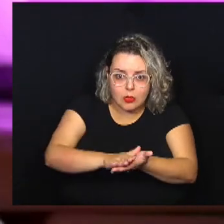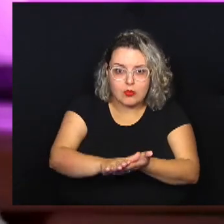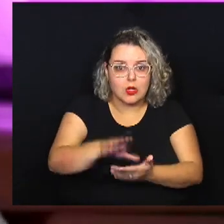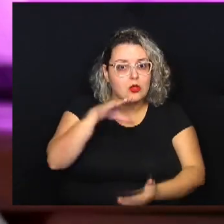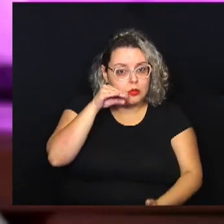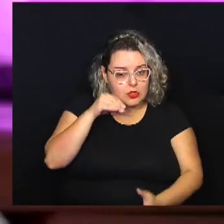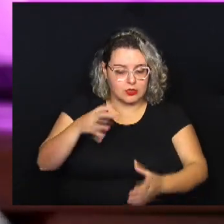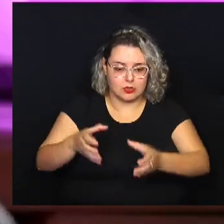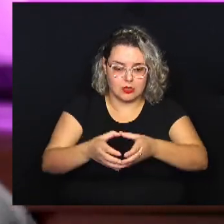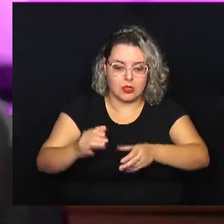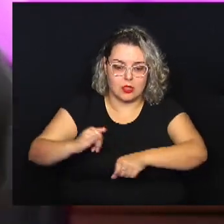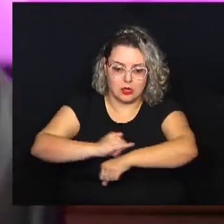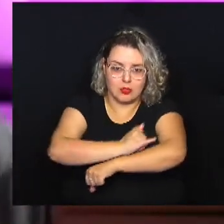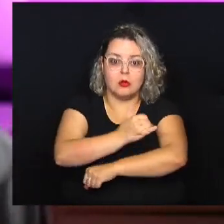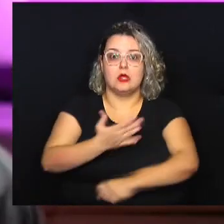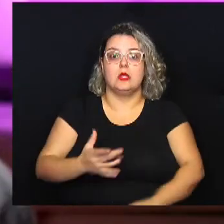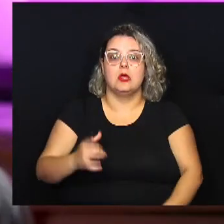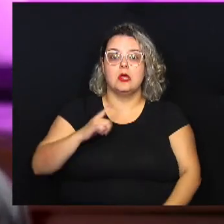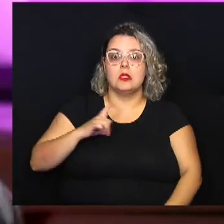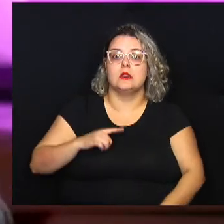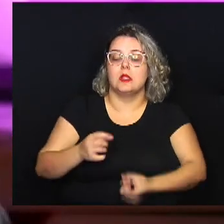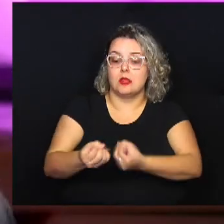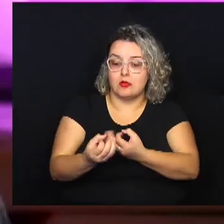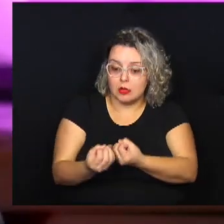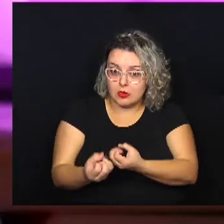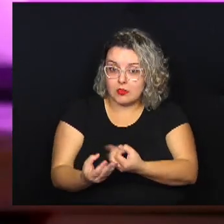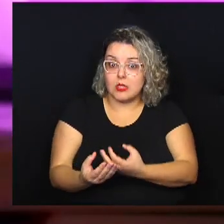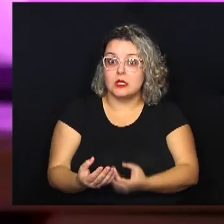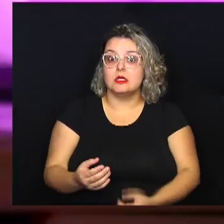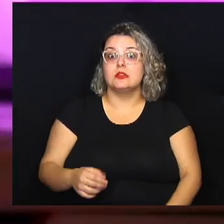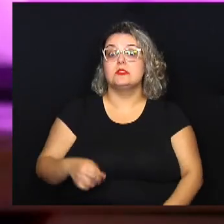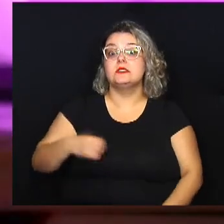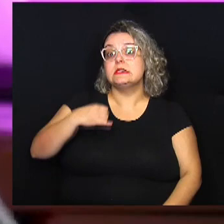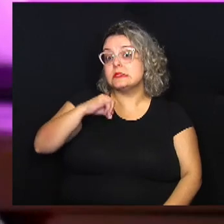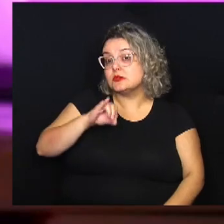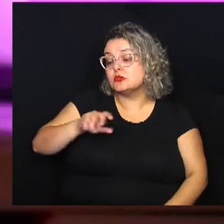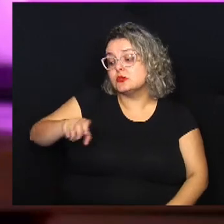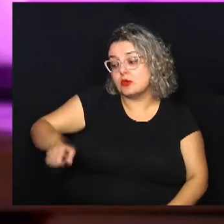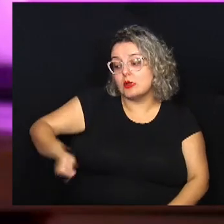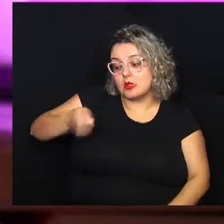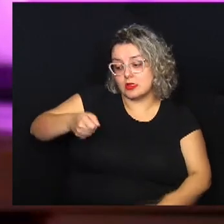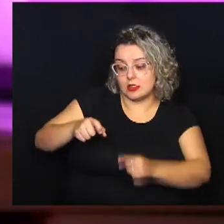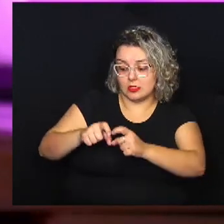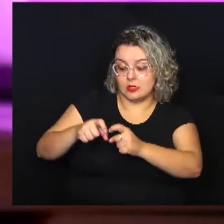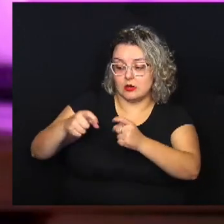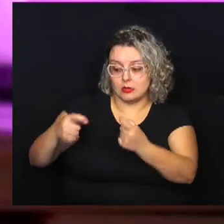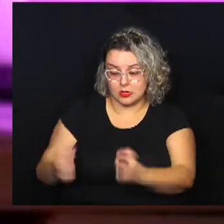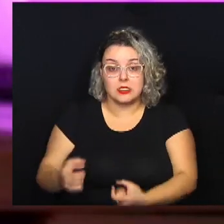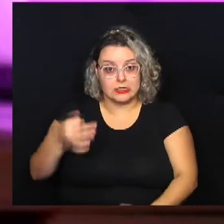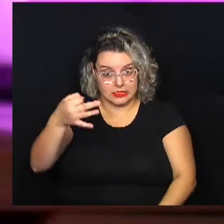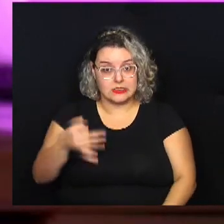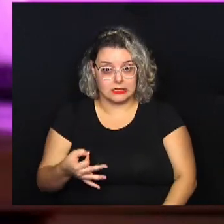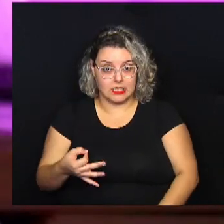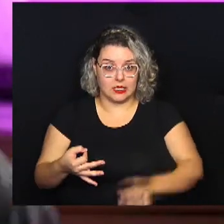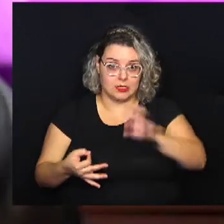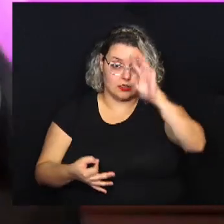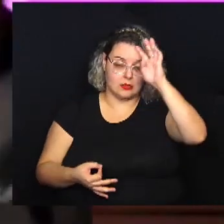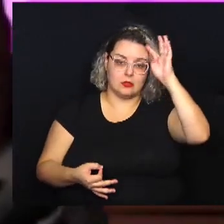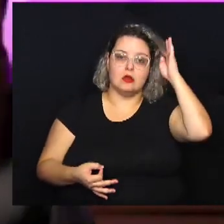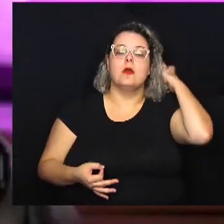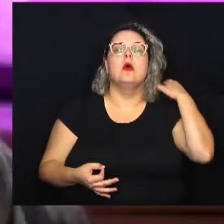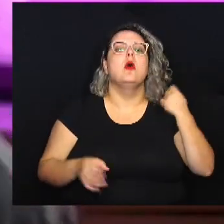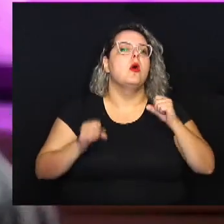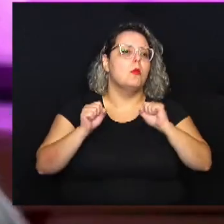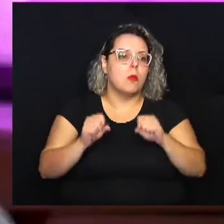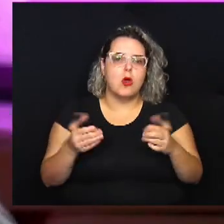da companhia aérea tem os seus dados e se a sua mala foi devidamente etiquetada. Inclusive, você pode, hoje em